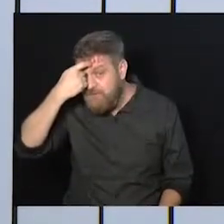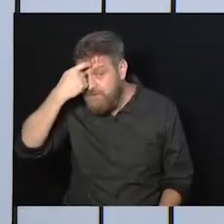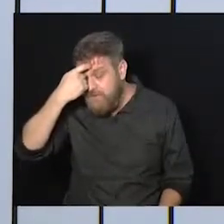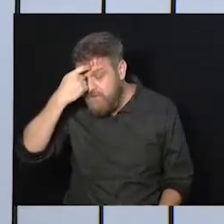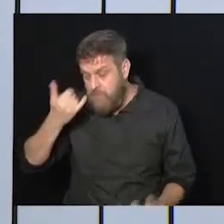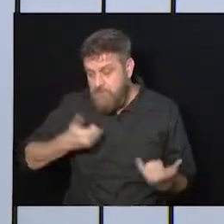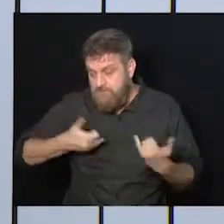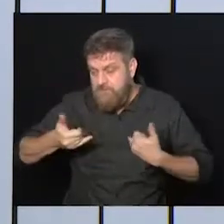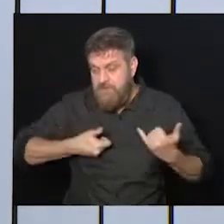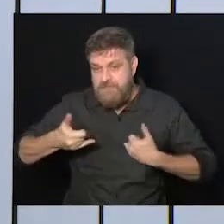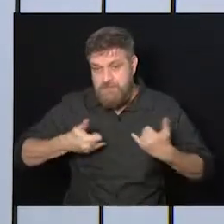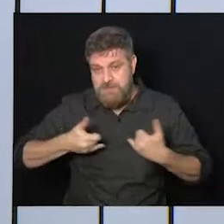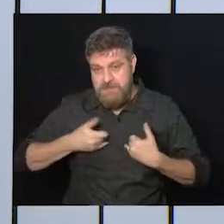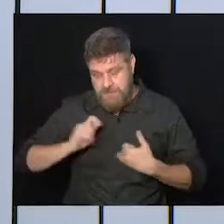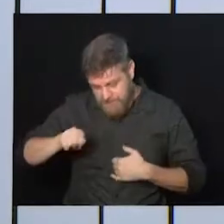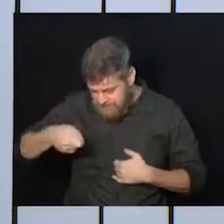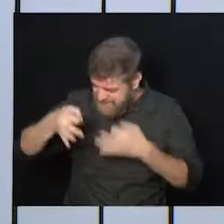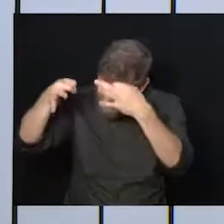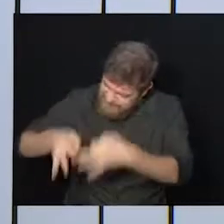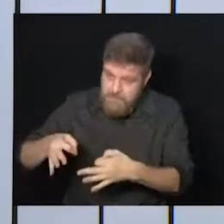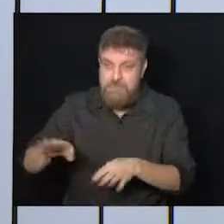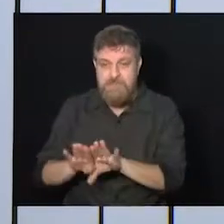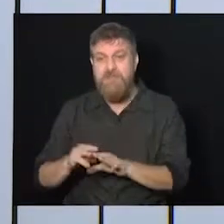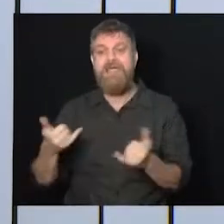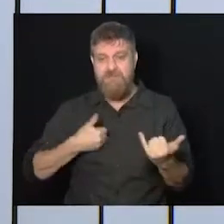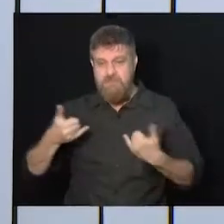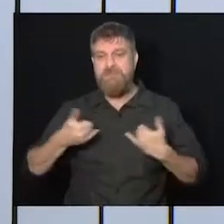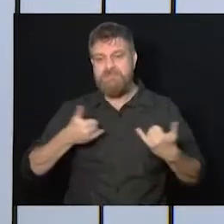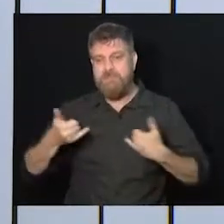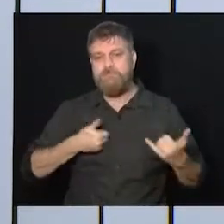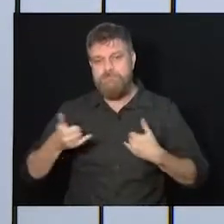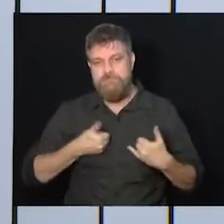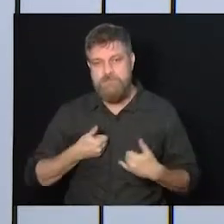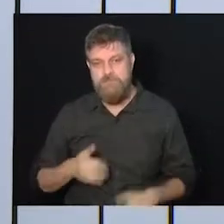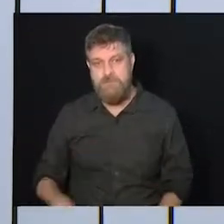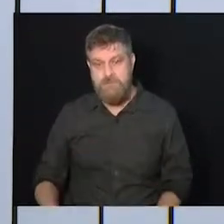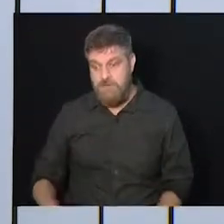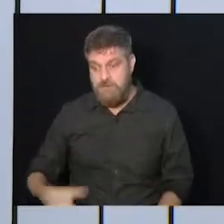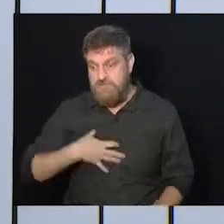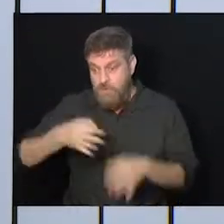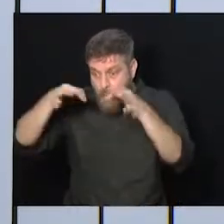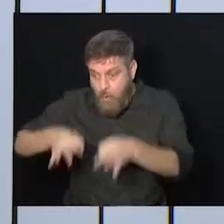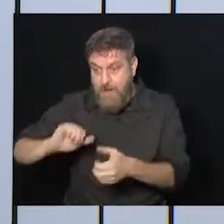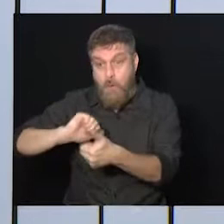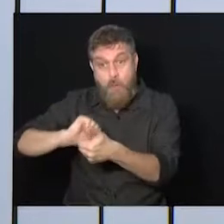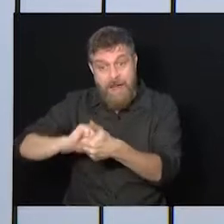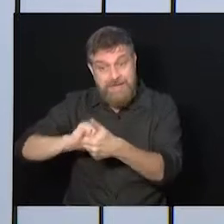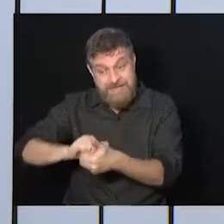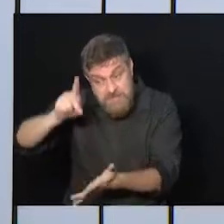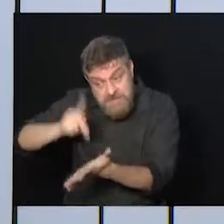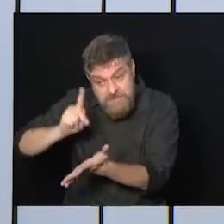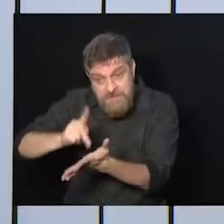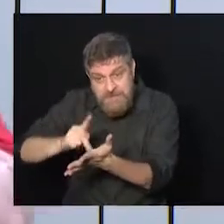da informação. Acho que essa é a palavra-chave que o senhor falou. Informação. Informação correta. De boa qualidade. De boa qualidade,